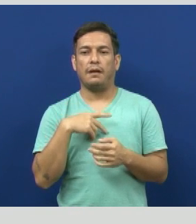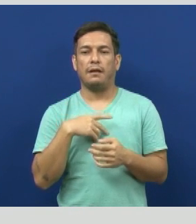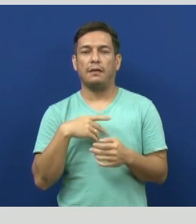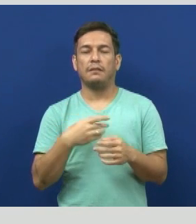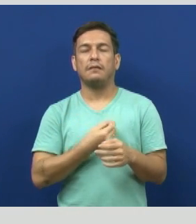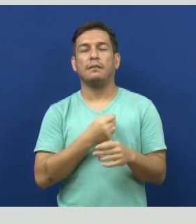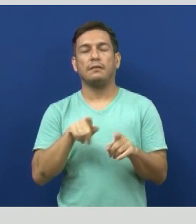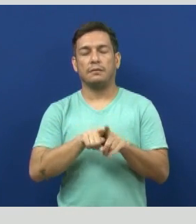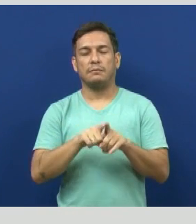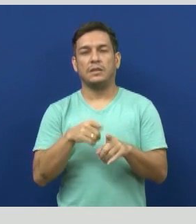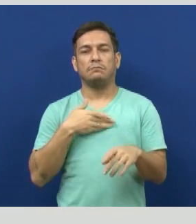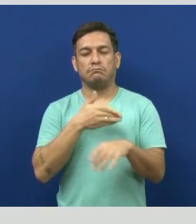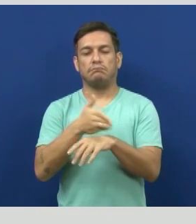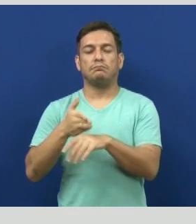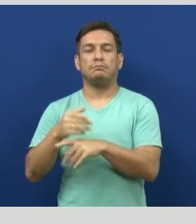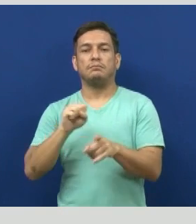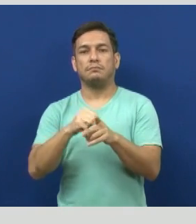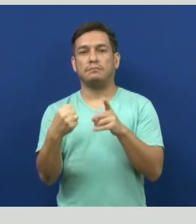sociedade